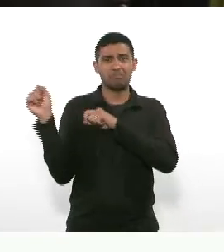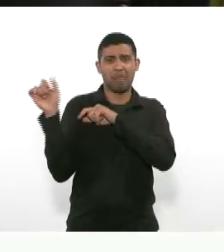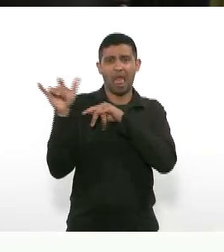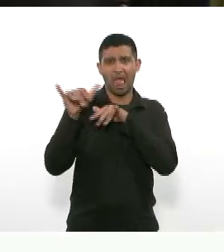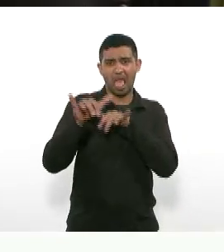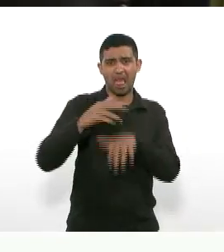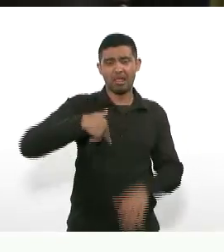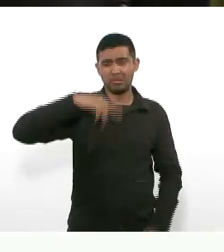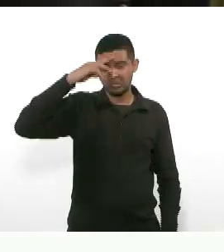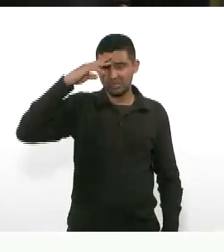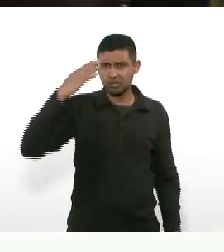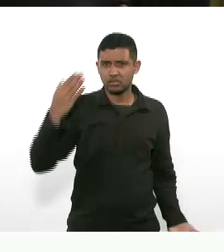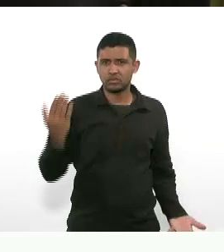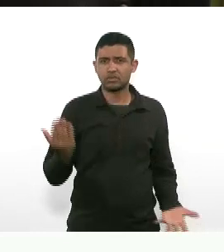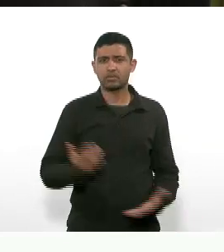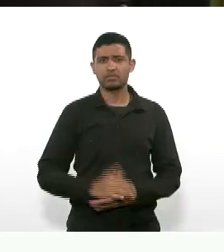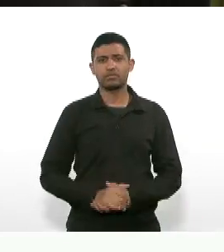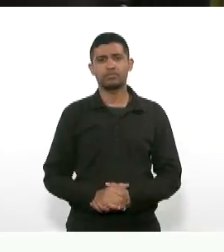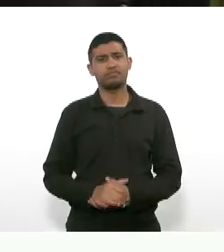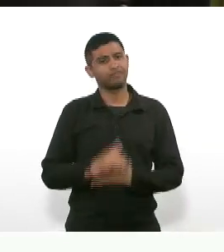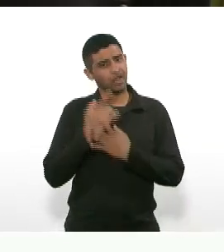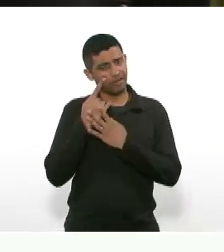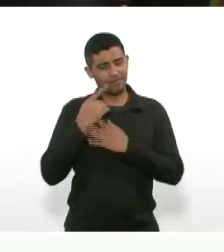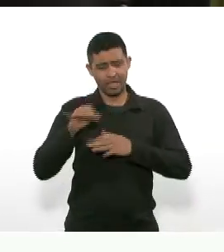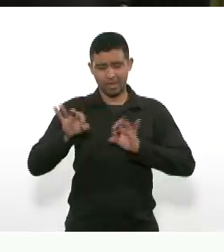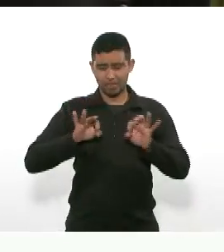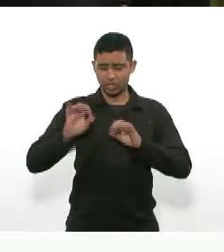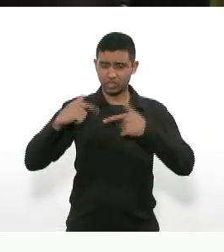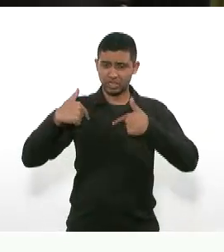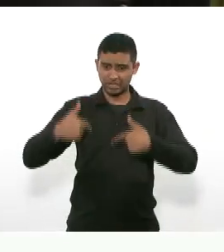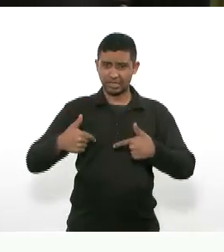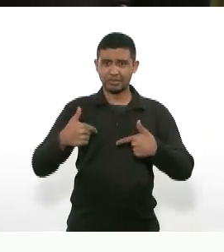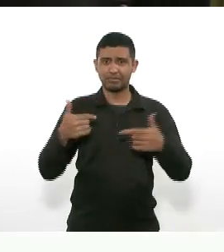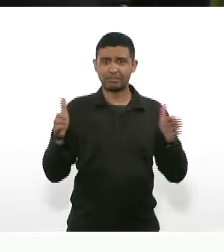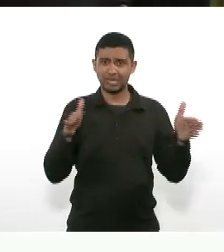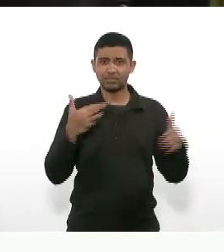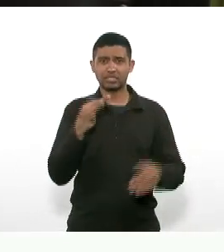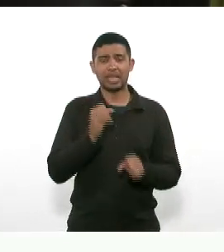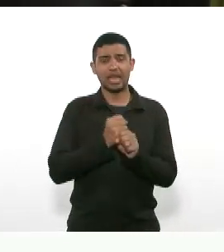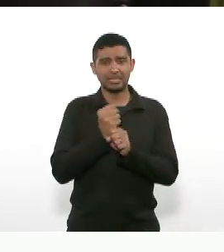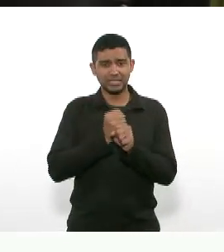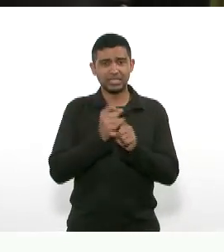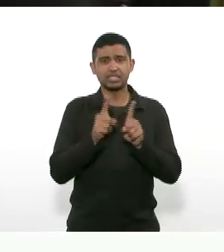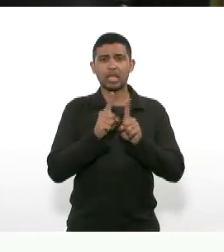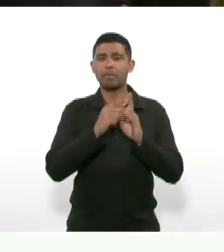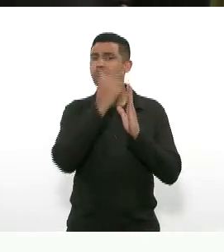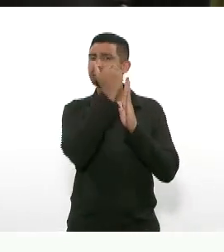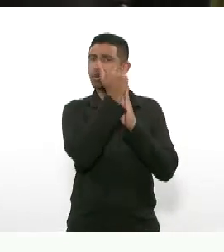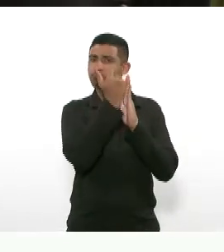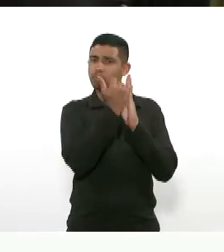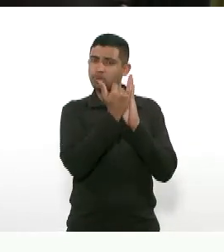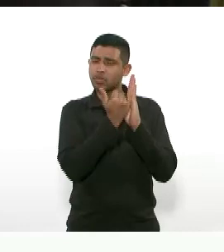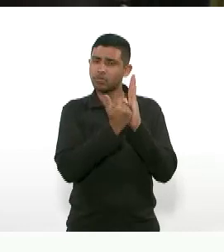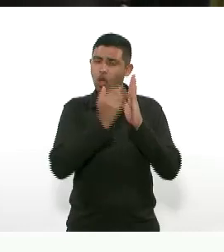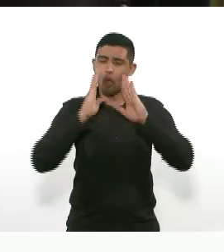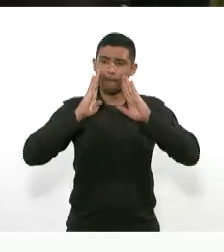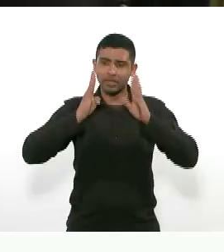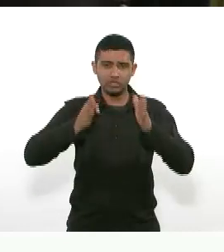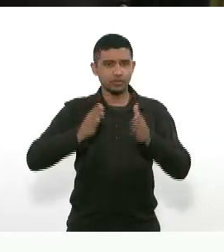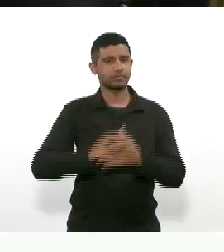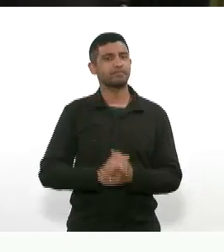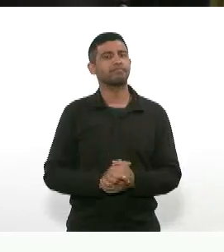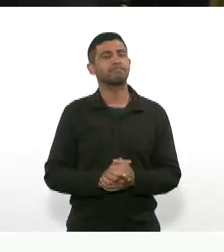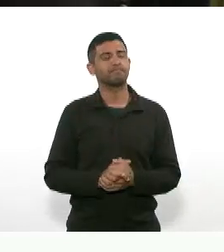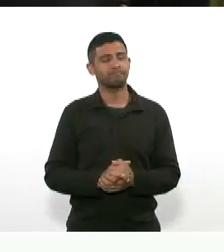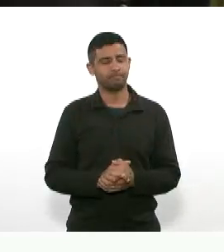essa decisão. Então, acho que esse plano de 10 anos, estabelecimento de critérios objetivos, eu acho que é